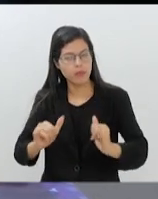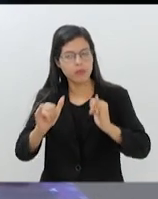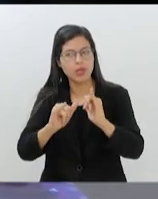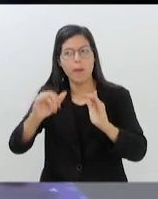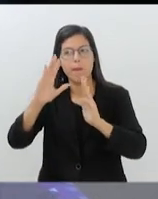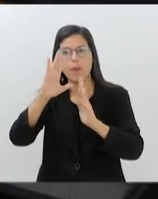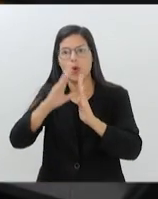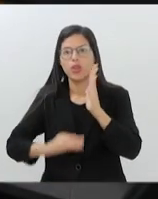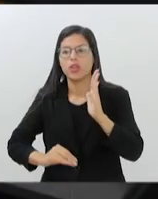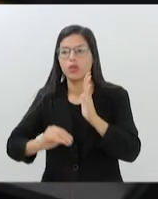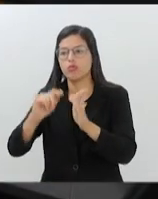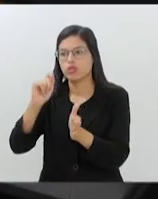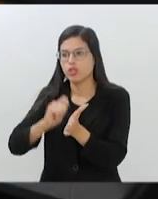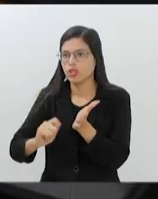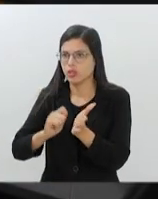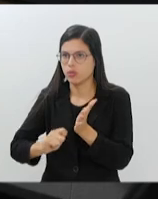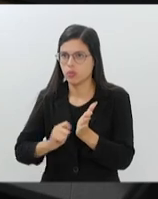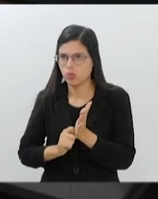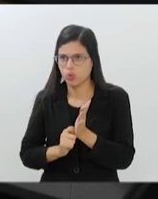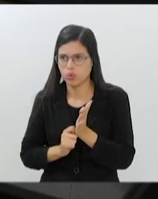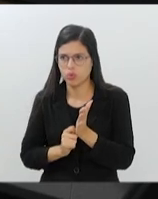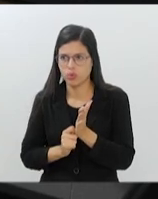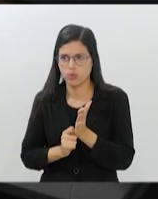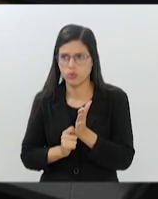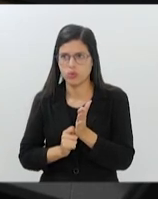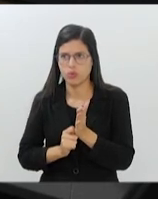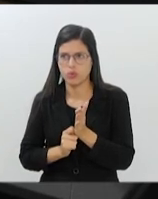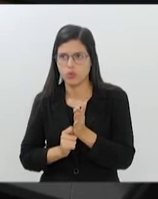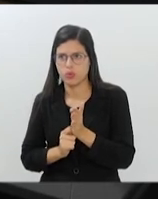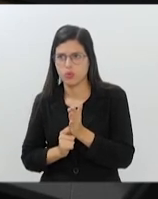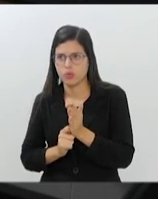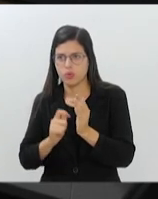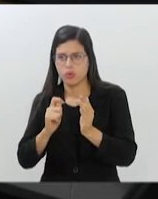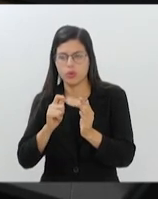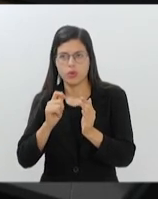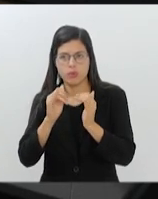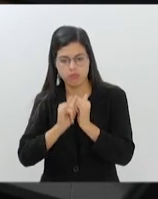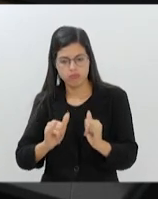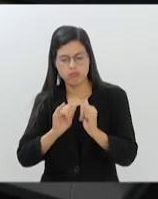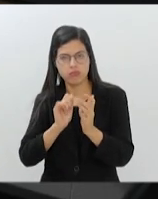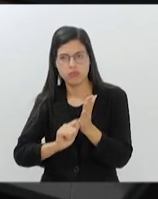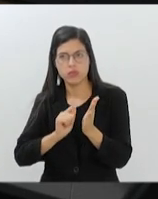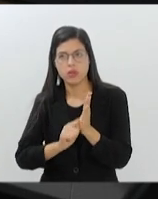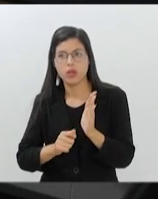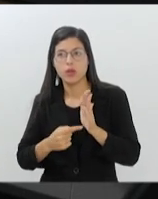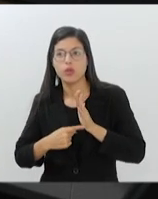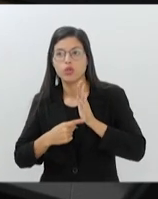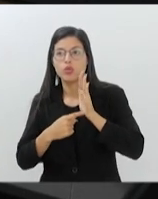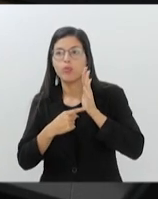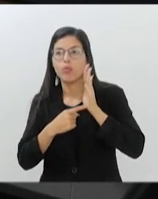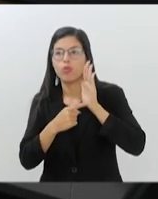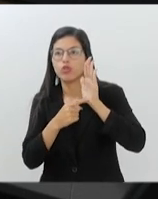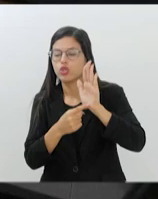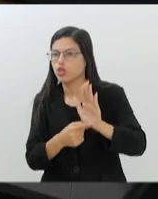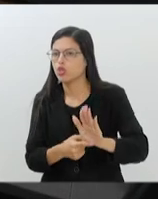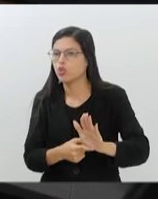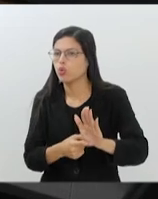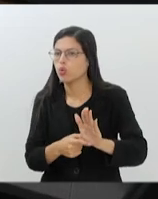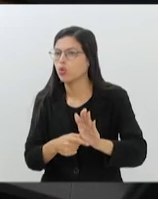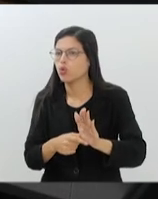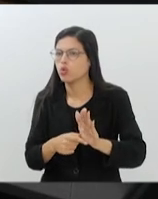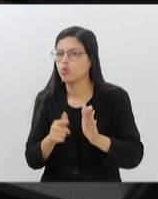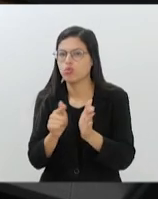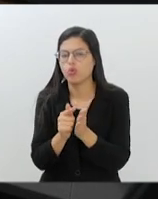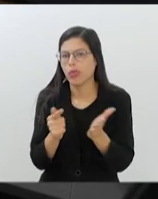modelo escrito imprensa escrita ele apontou n veículos de como comunicação jornais